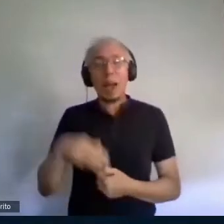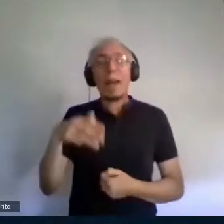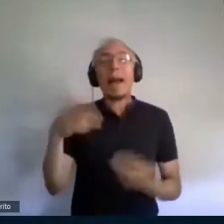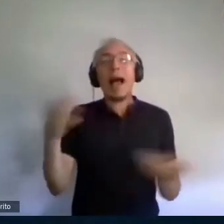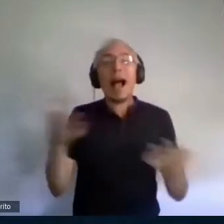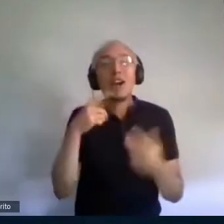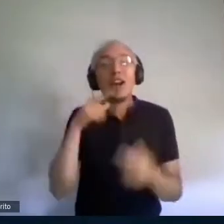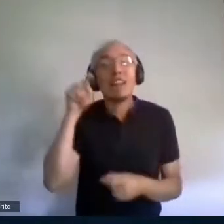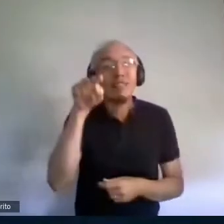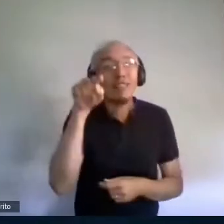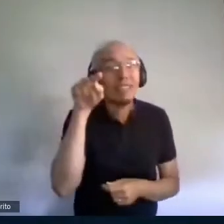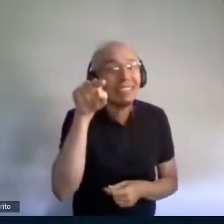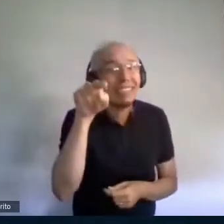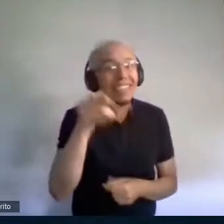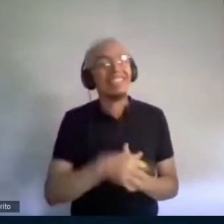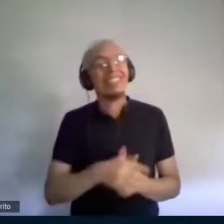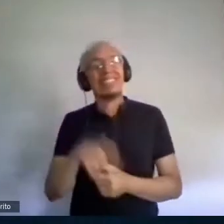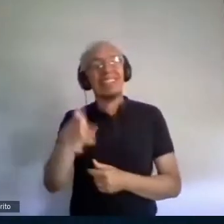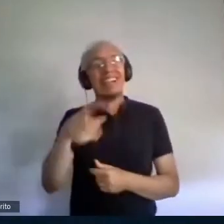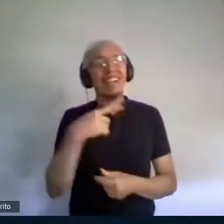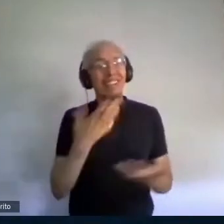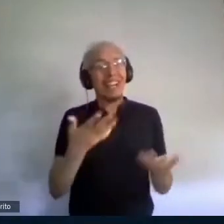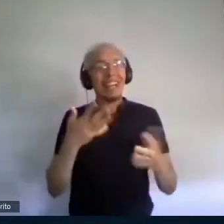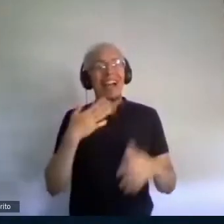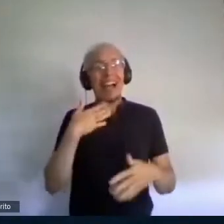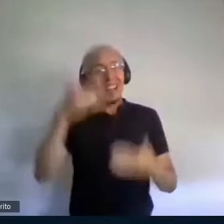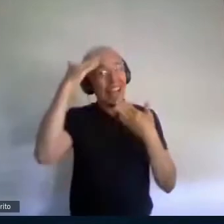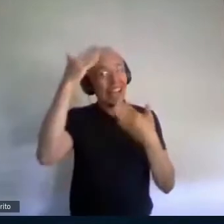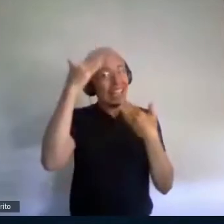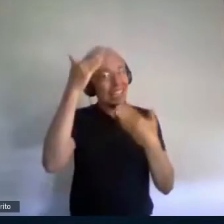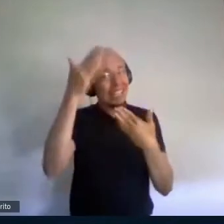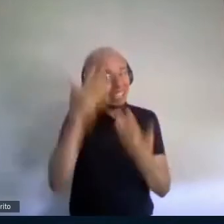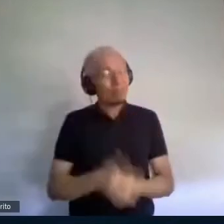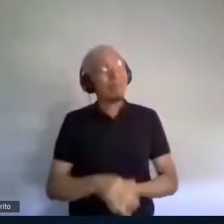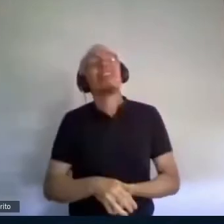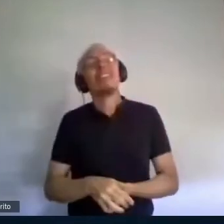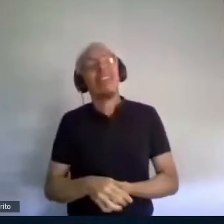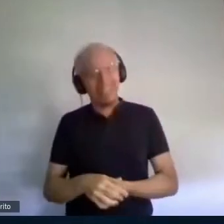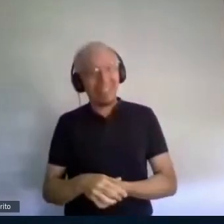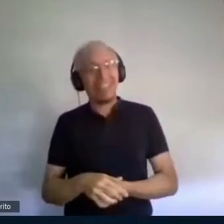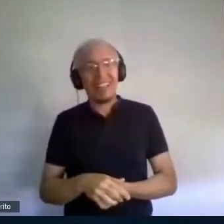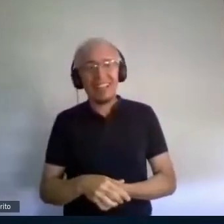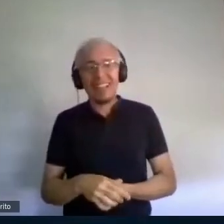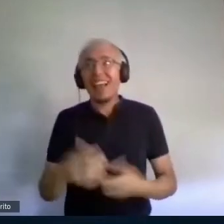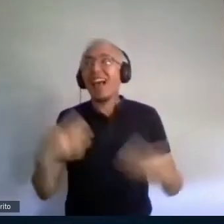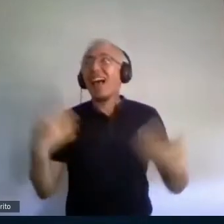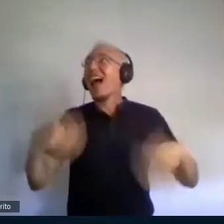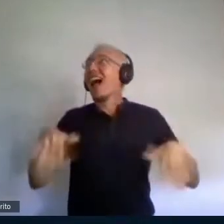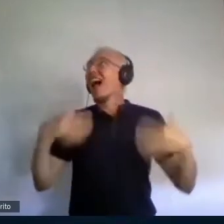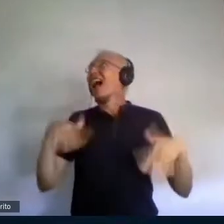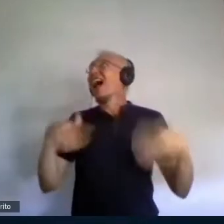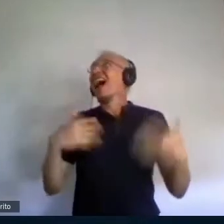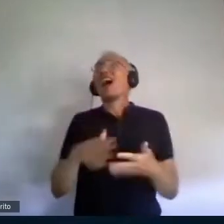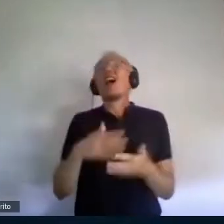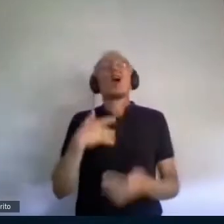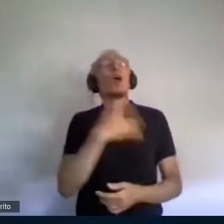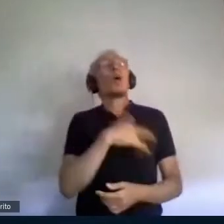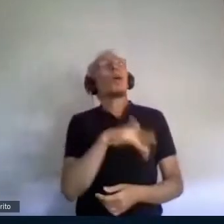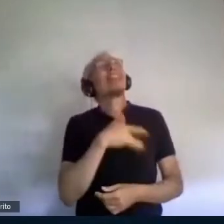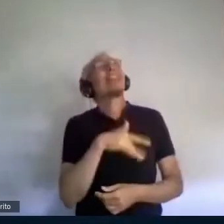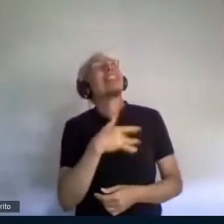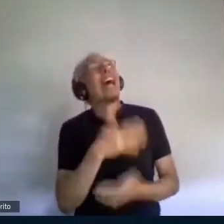agora é a sua vez. Tá lá nos agradecimentos. Eu, meu Deus, pobre do Matias.